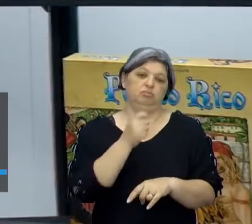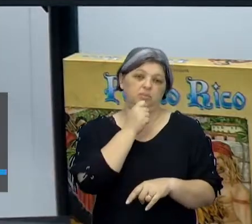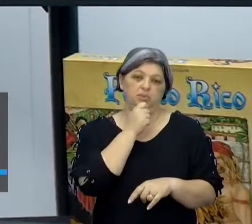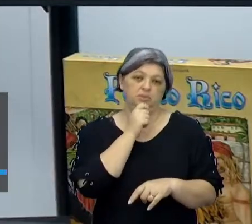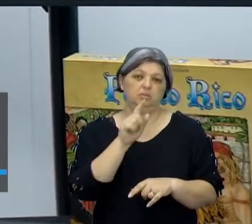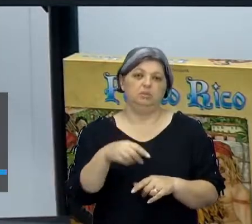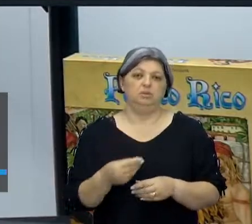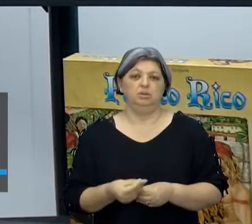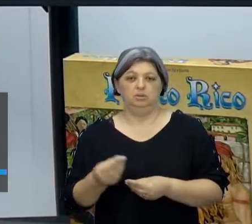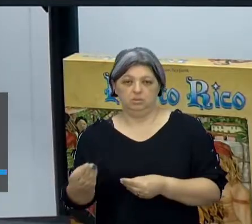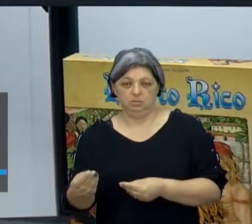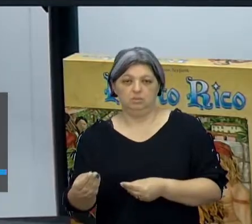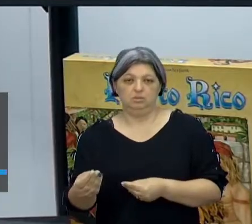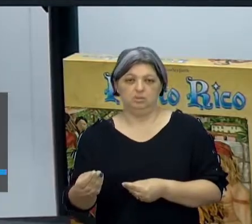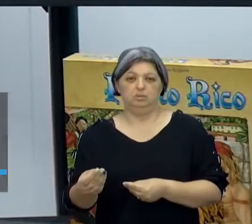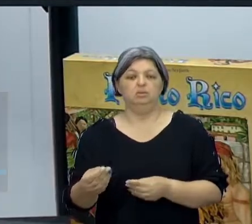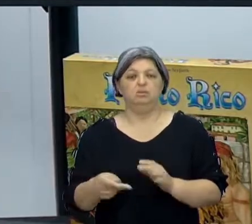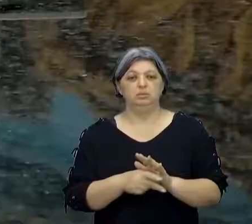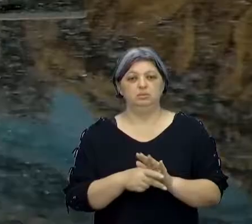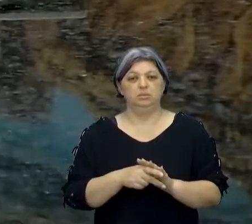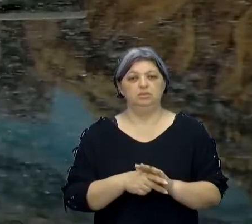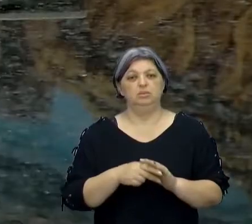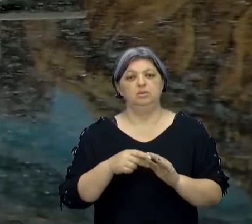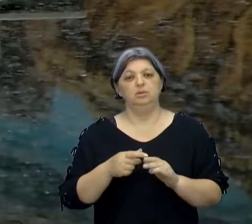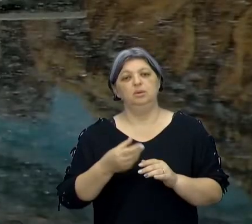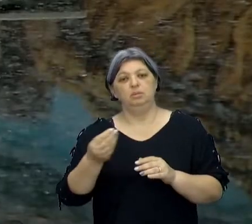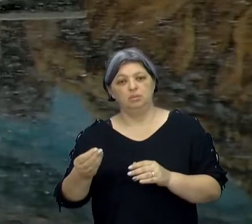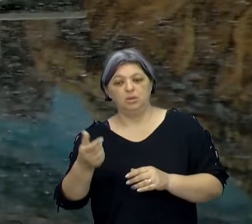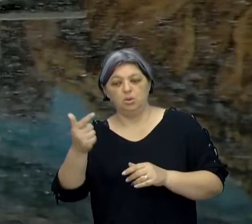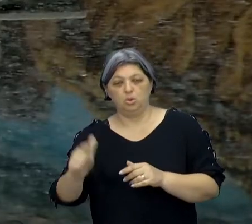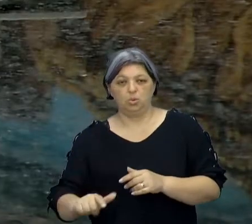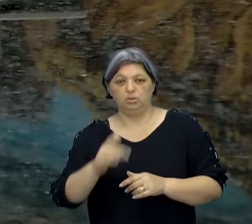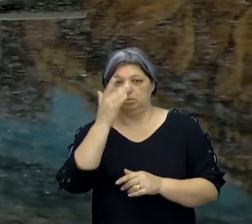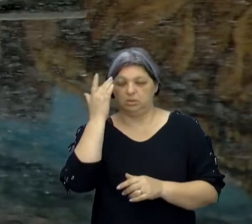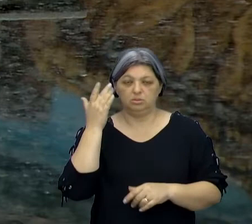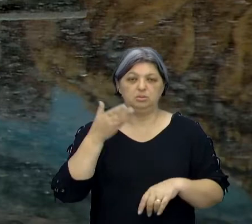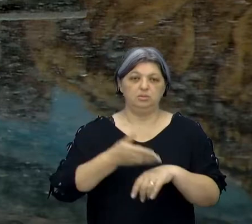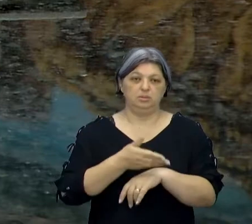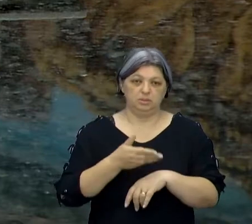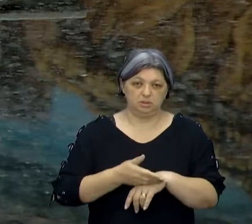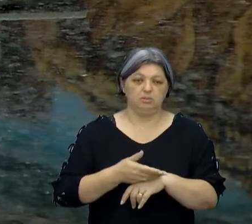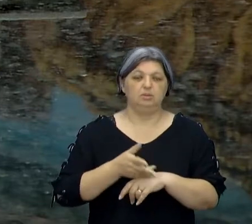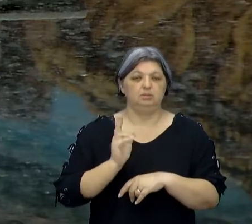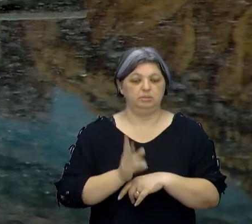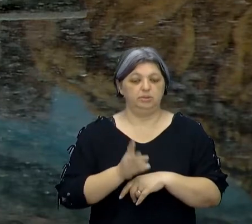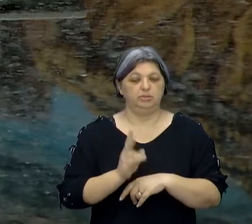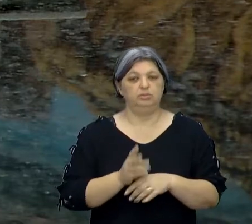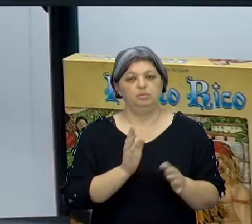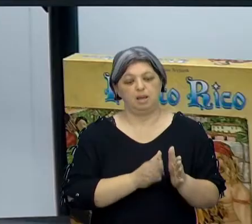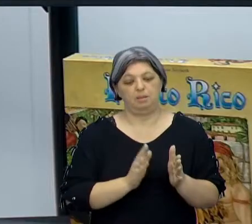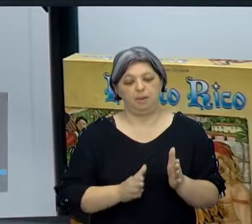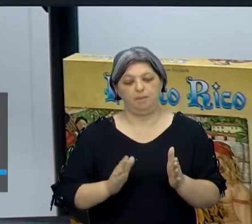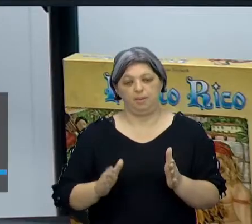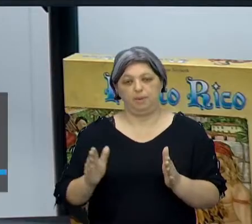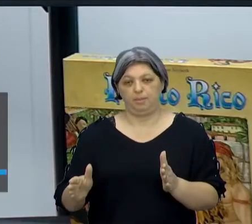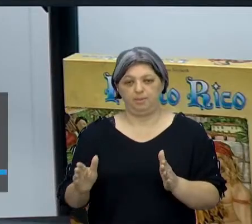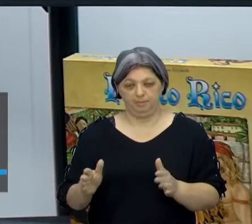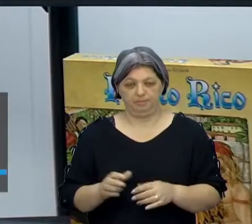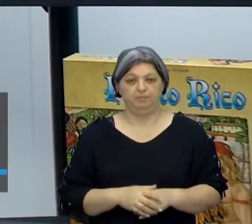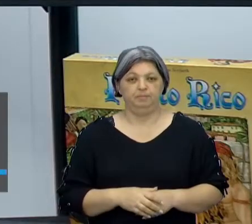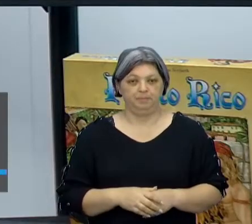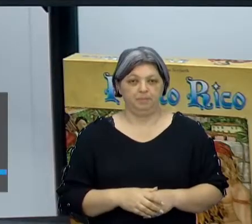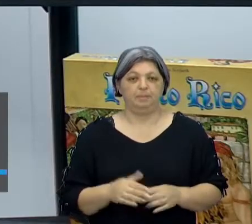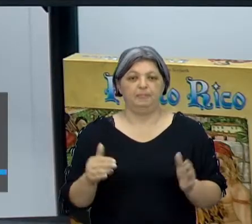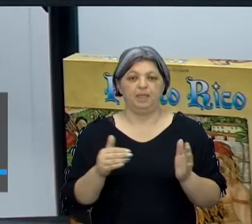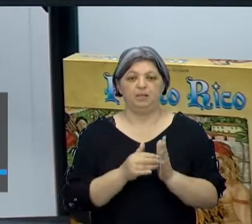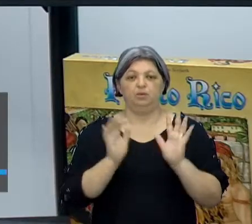ficha de governador, ou seja, passa o primeiro jogador para o outro jogador, e assim sucessivamente até que vai chegar